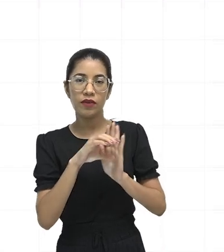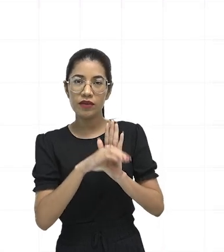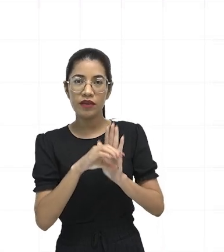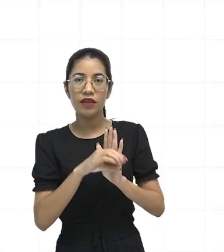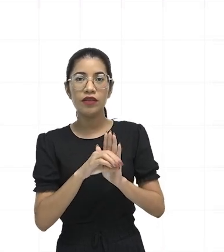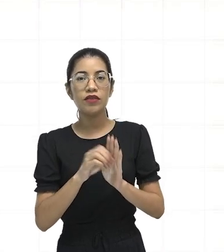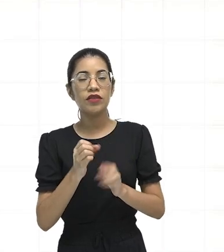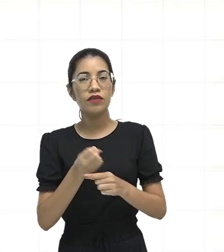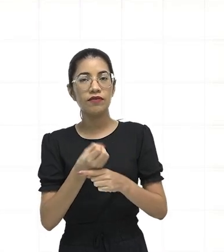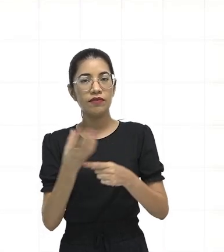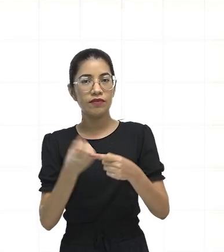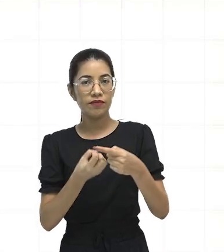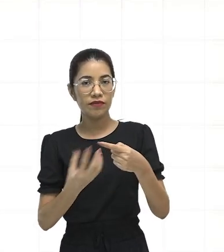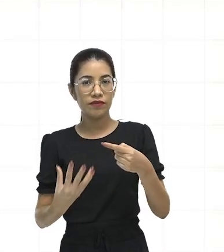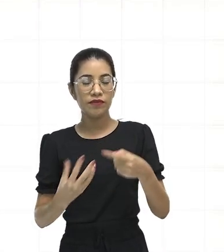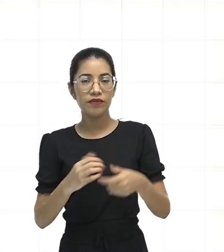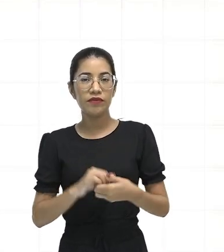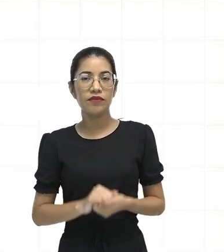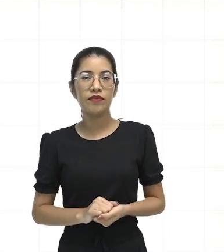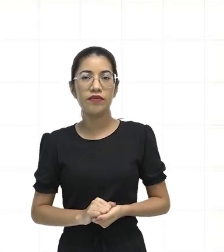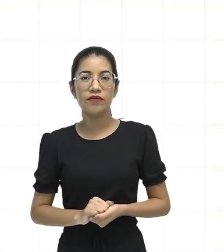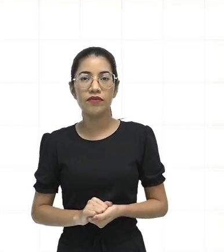números fracionários.